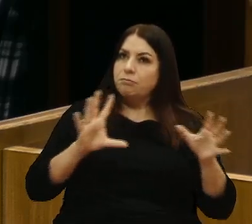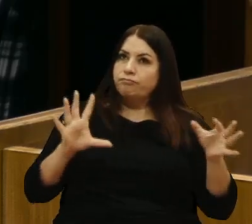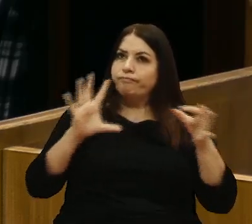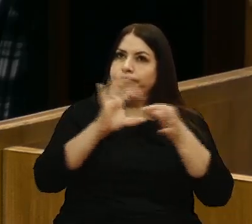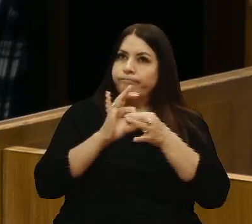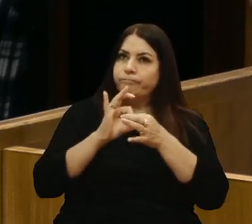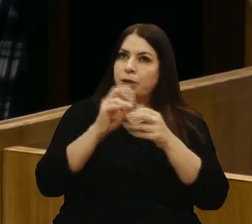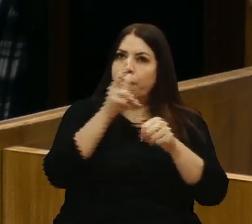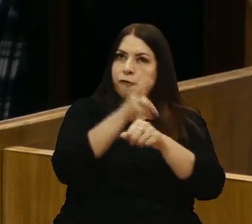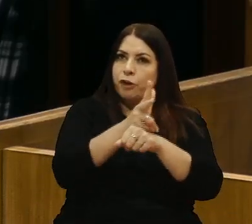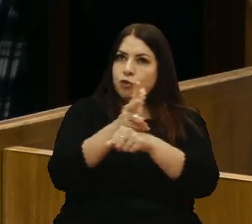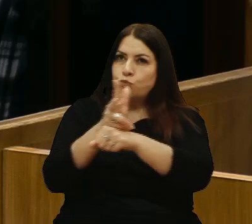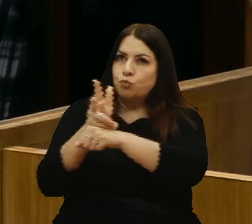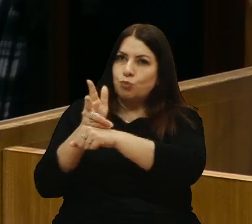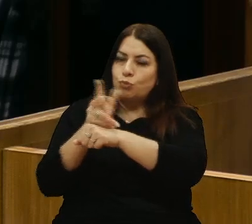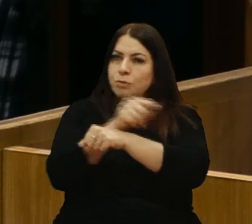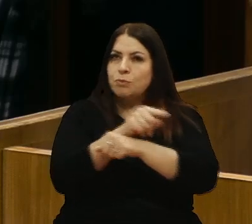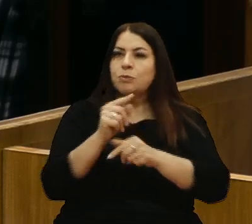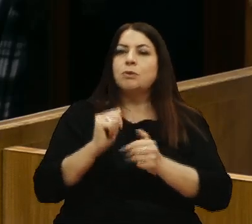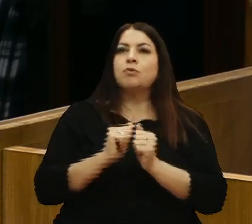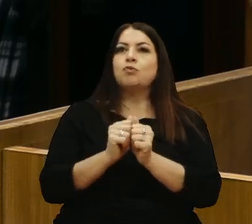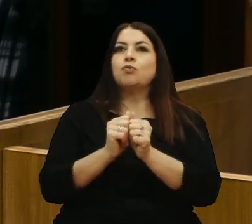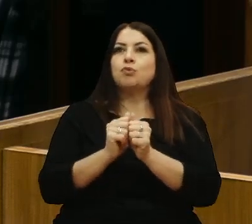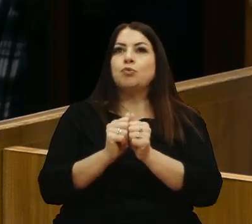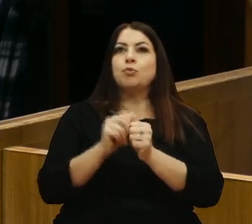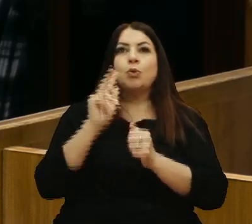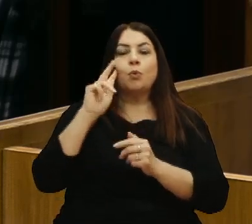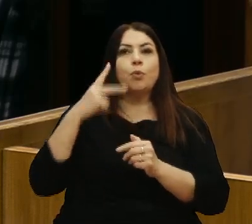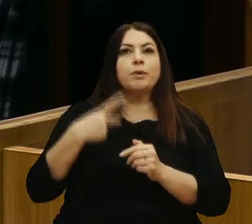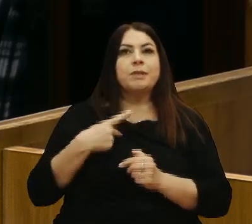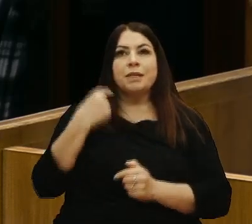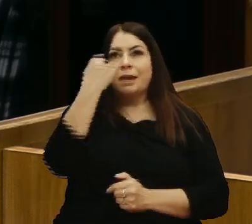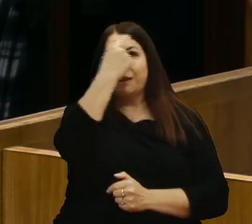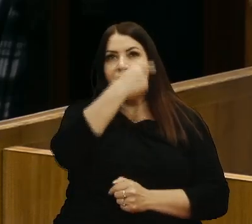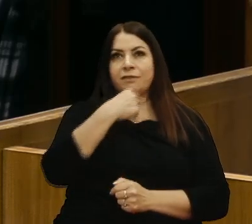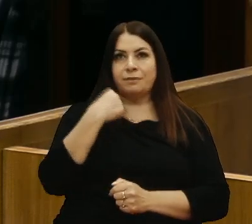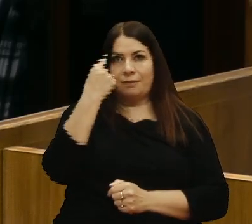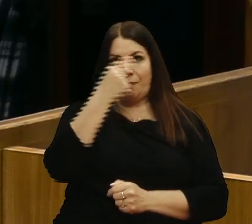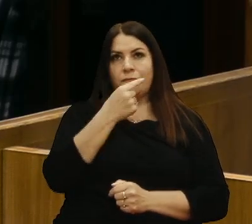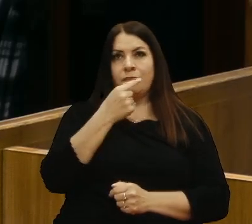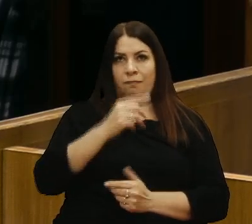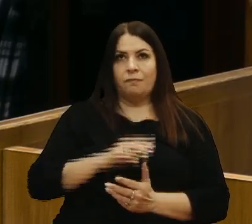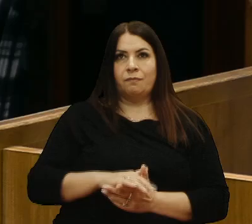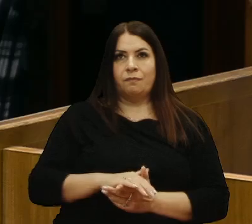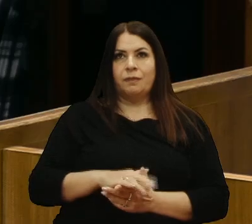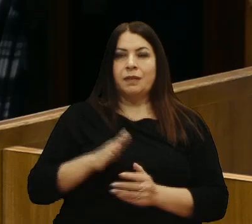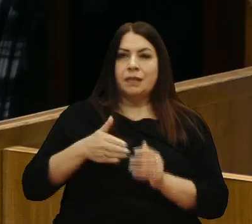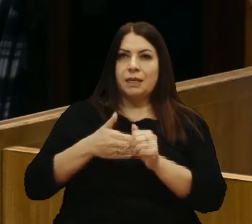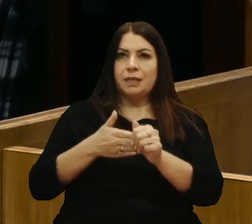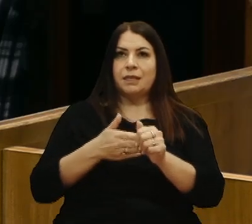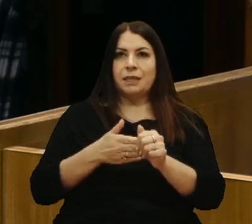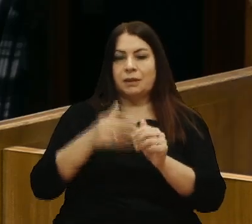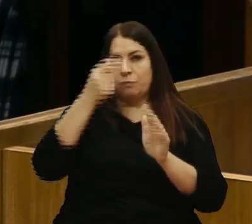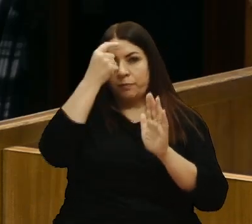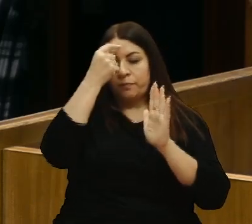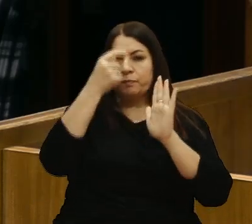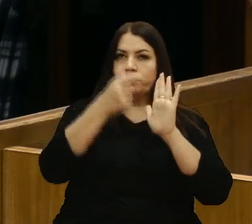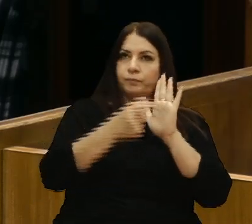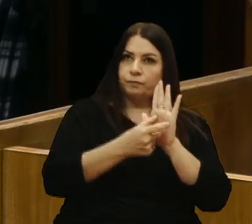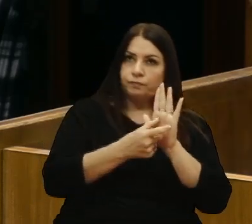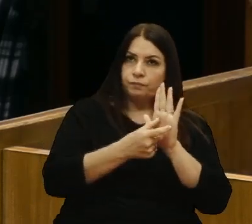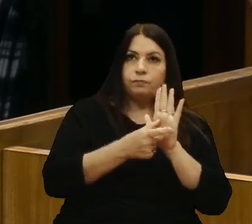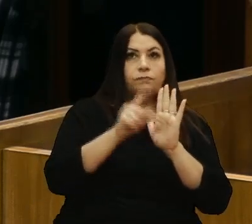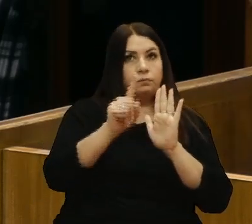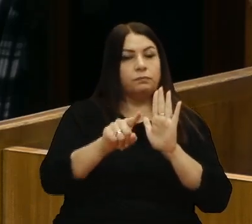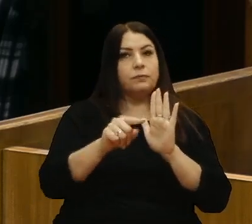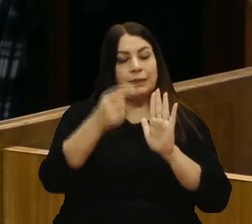de vídeo monitoramento com reconhecimento facial guiado por inteligência artificial.